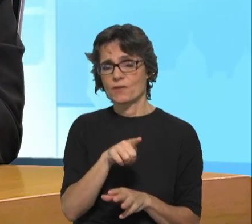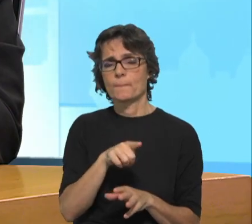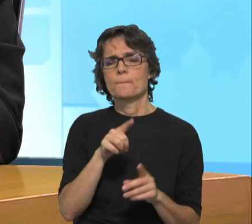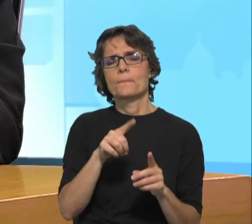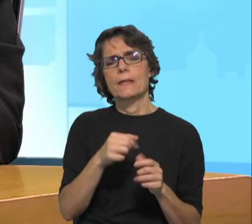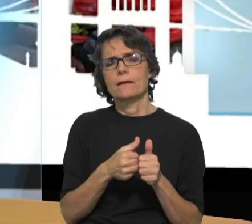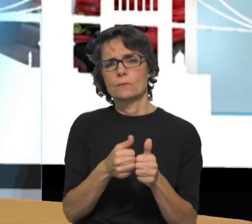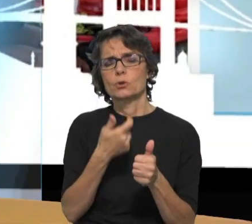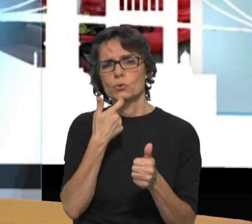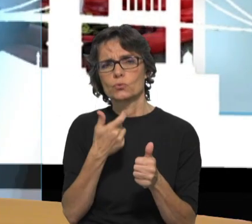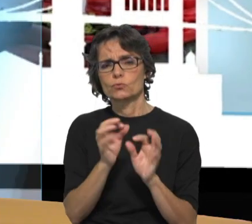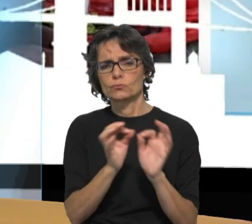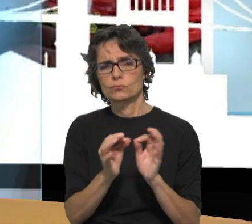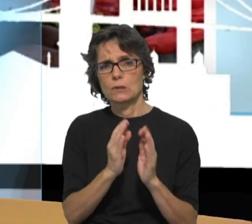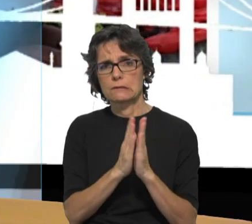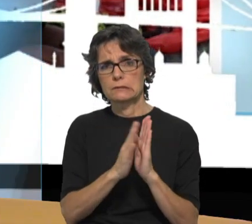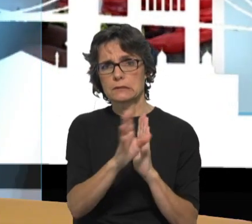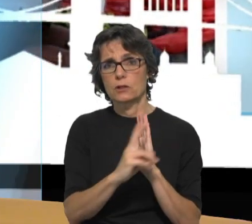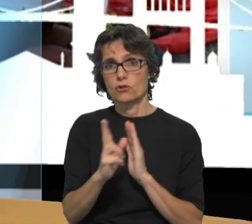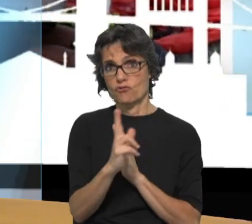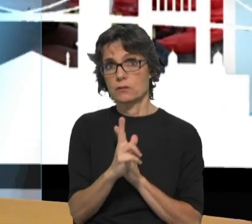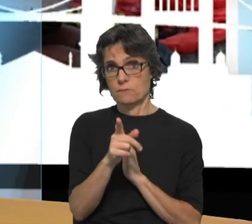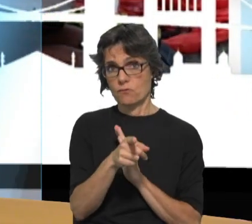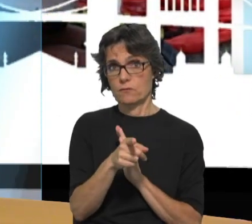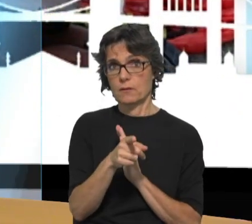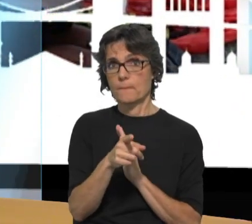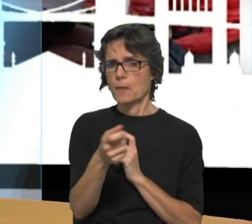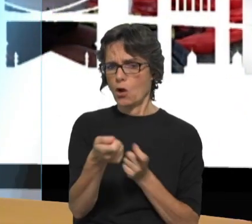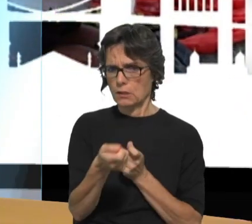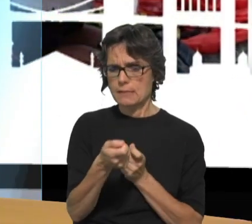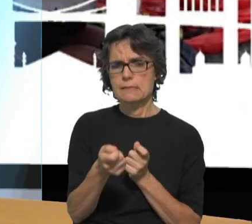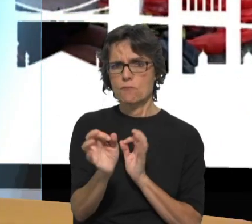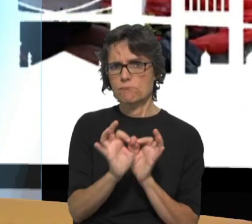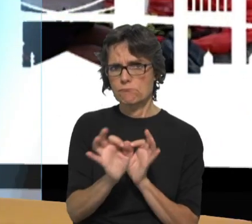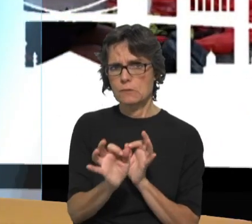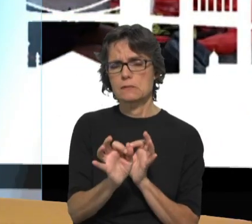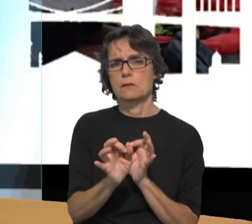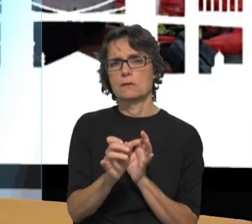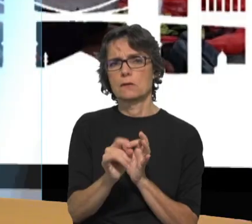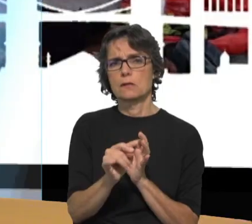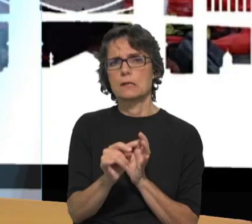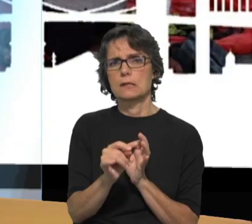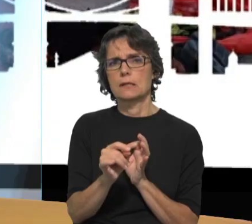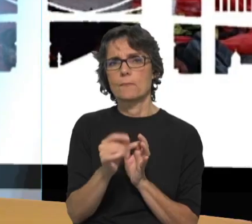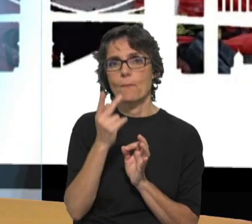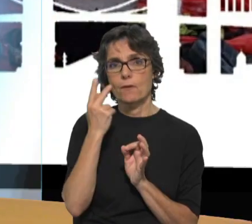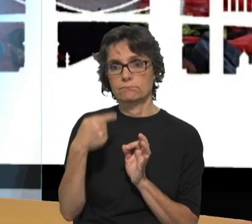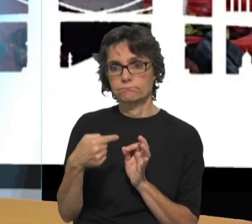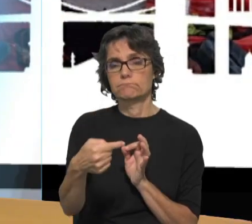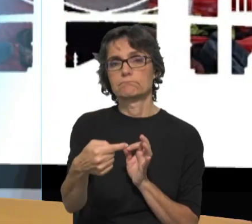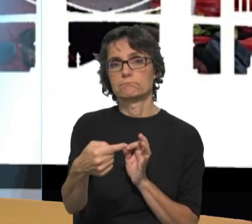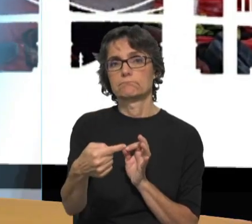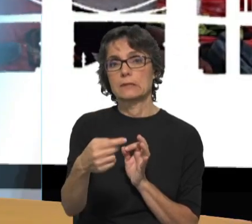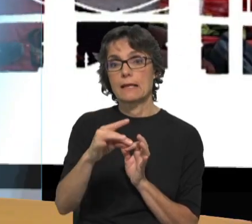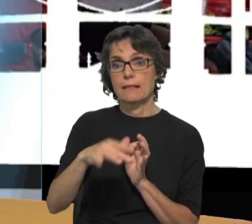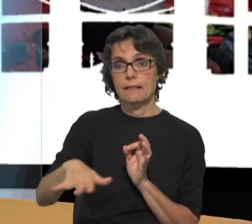que foi a preparação da Diocese para as Jornadas Mundiais da Juventude, na organização, na preparação, na própria vivência dos dias na Diocese, que foi aquele